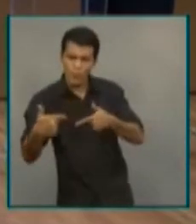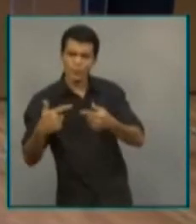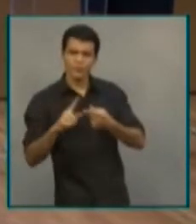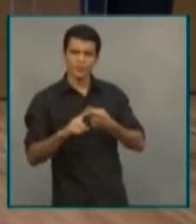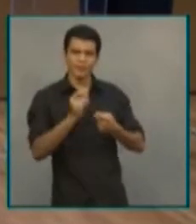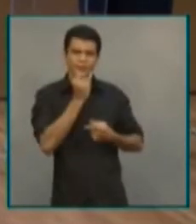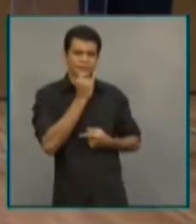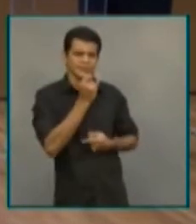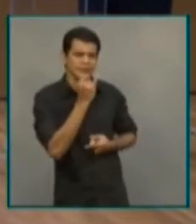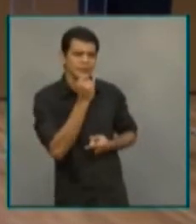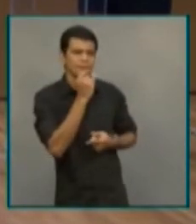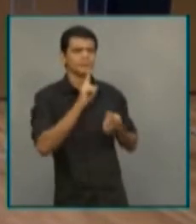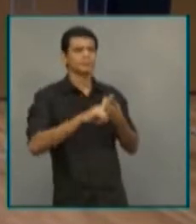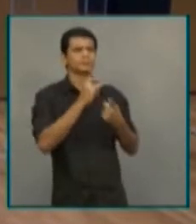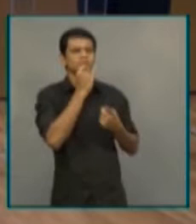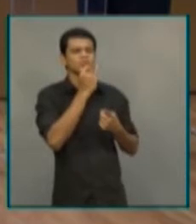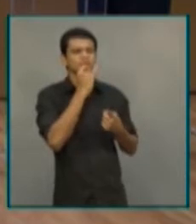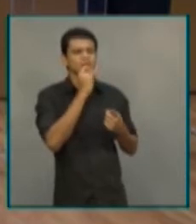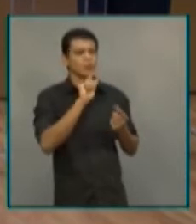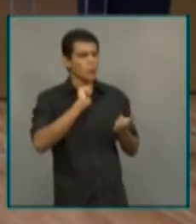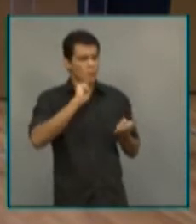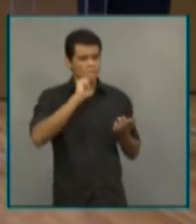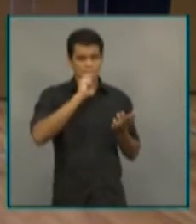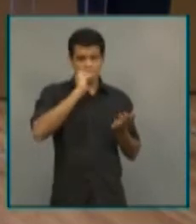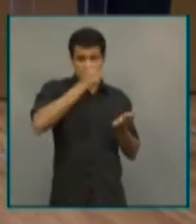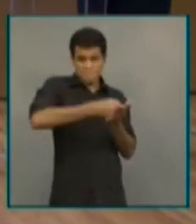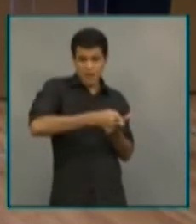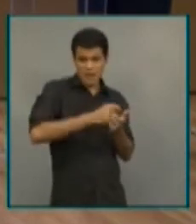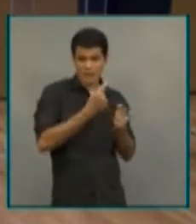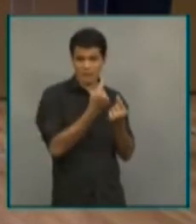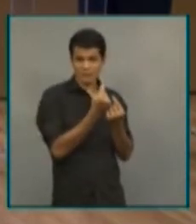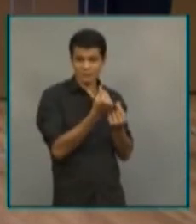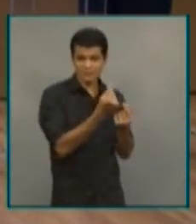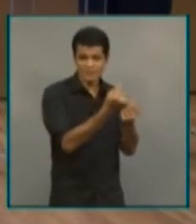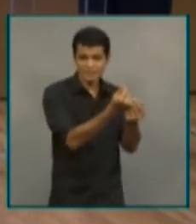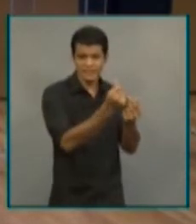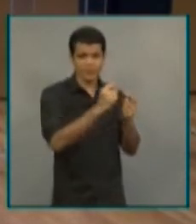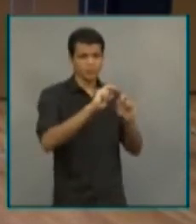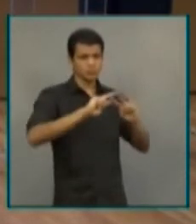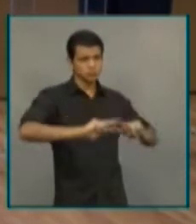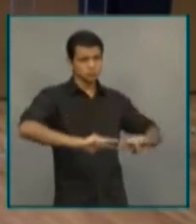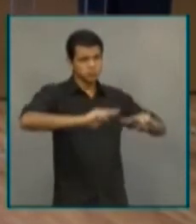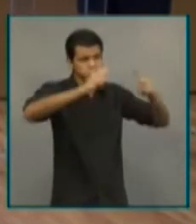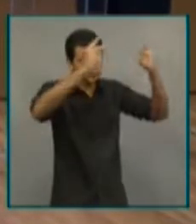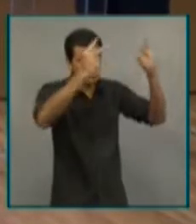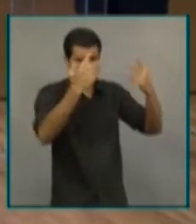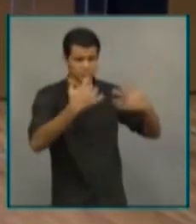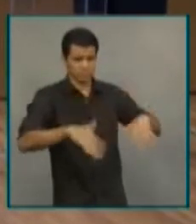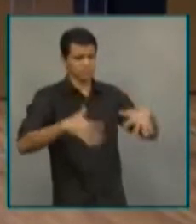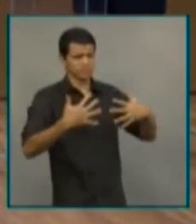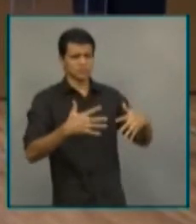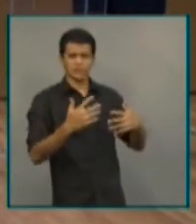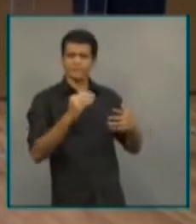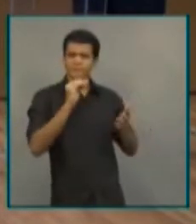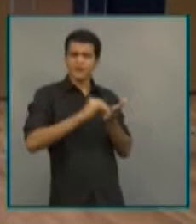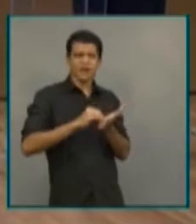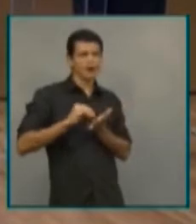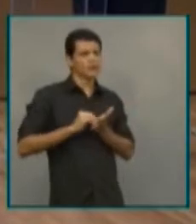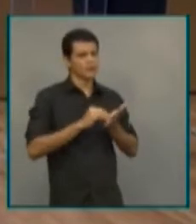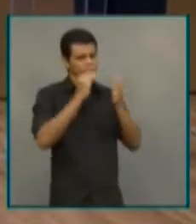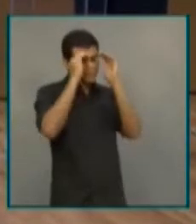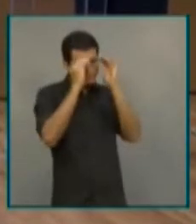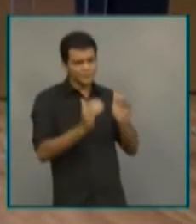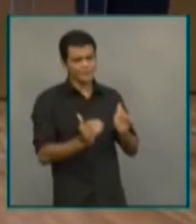do combate contra o aumento abusivo das custas judiciais, que estive aqui nessa casa, lutando contra o